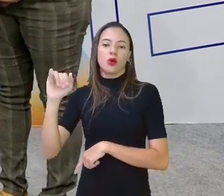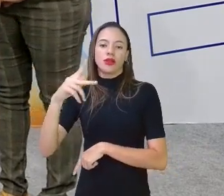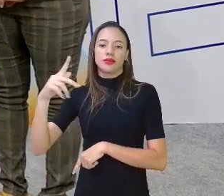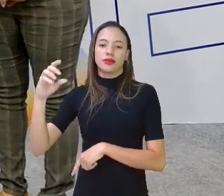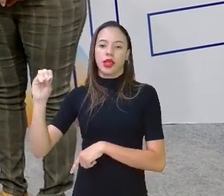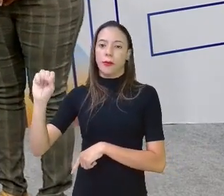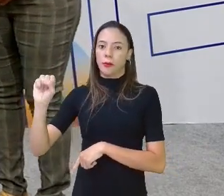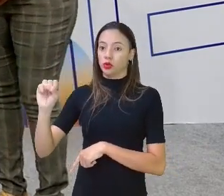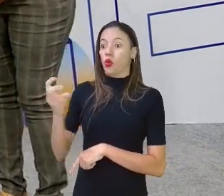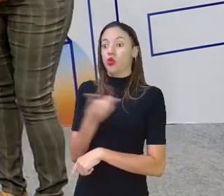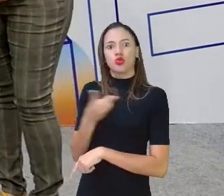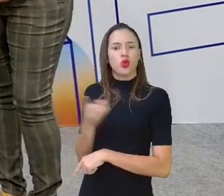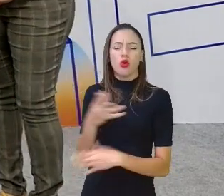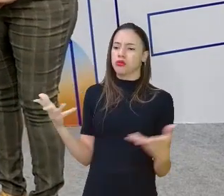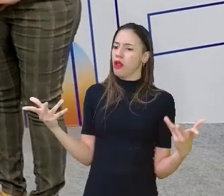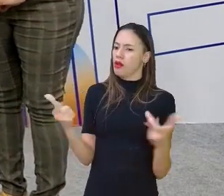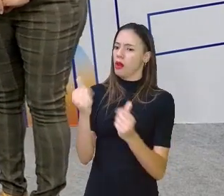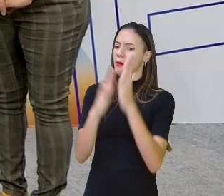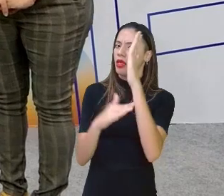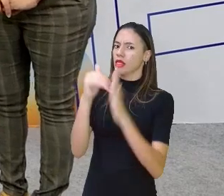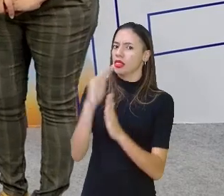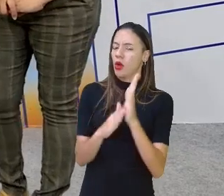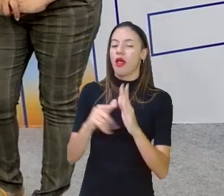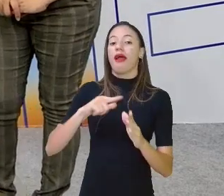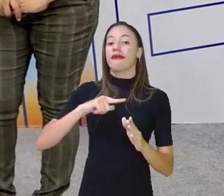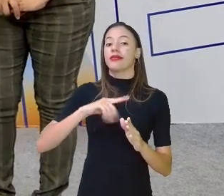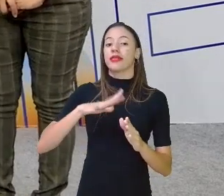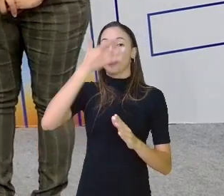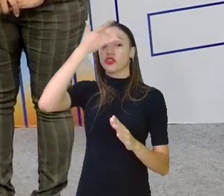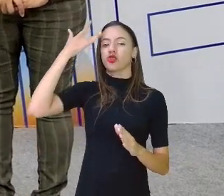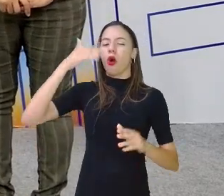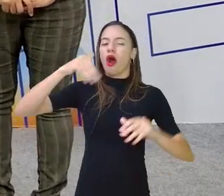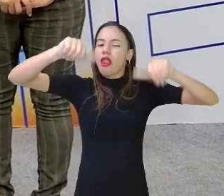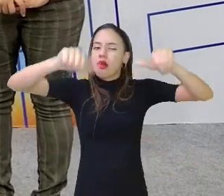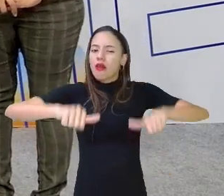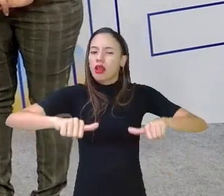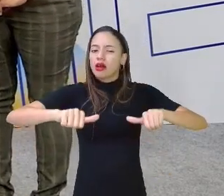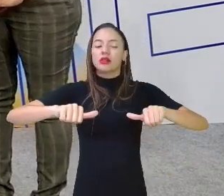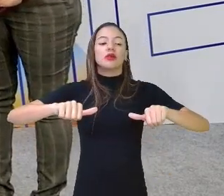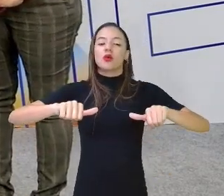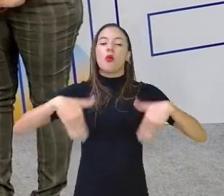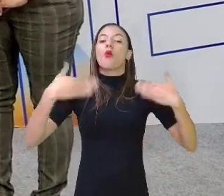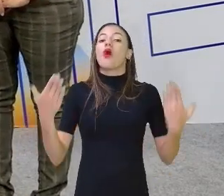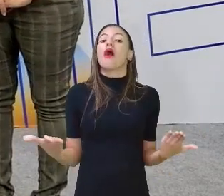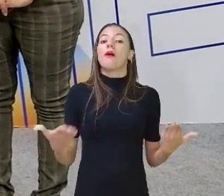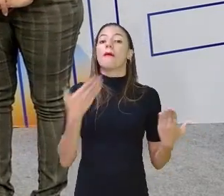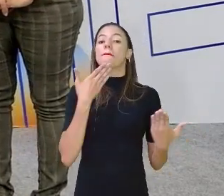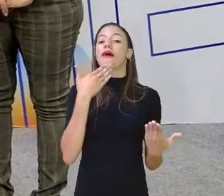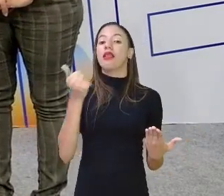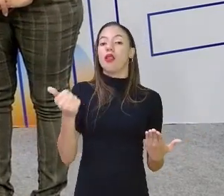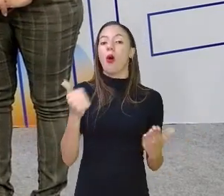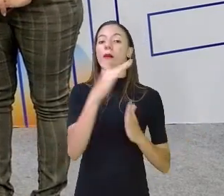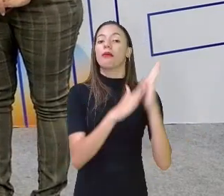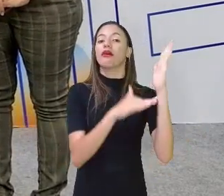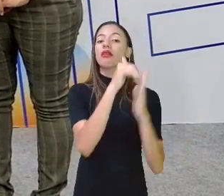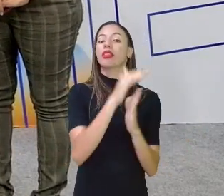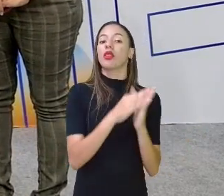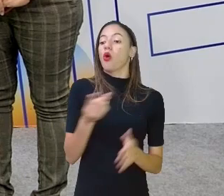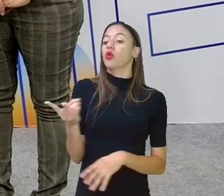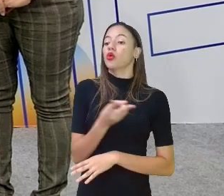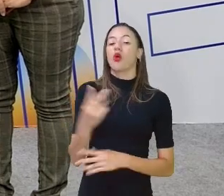um júri, com muita gente lá, quem é que é o melhor pintor.